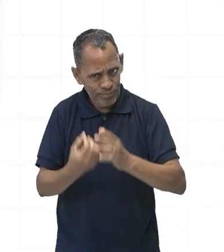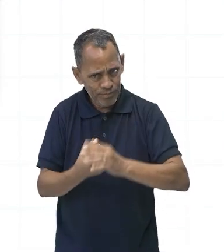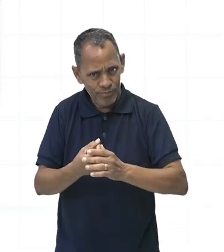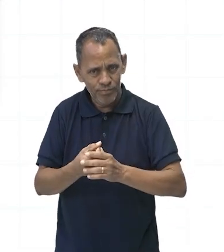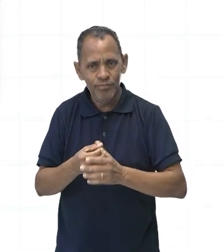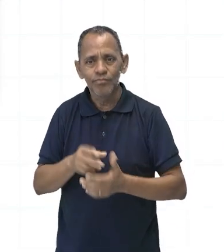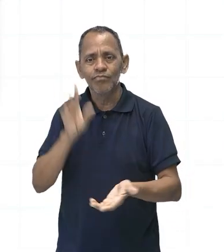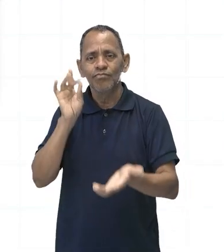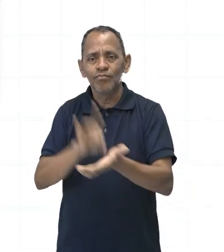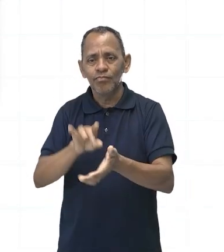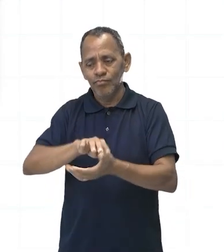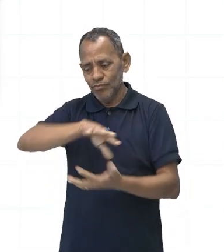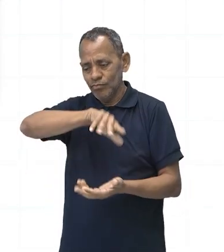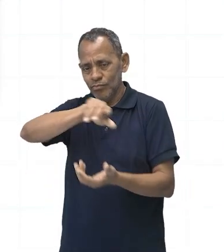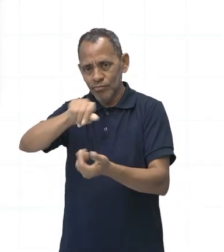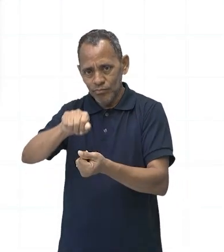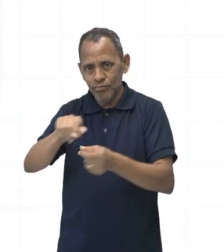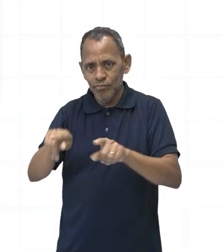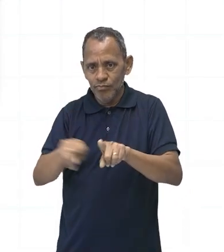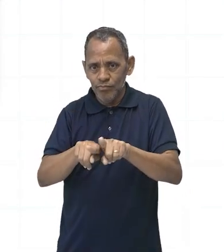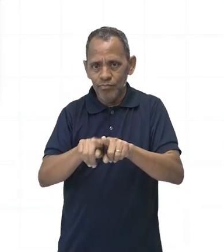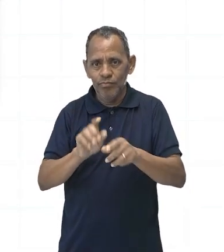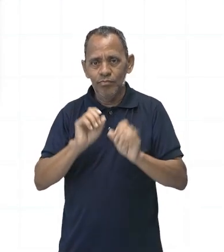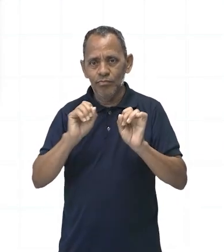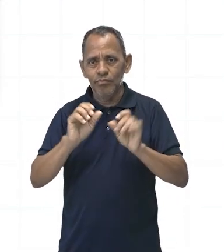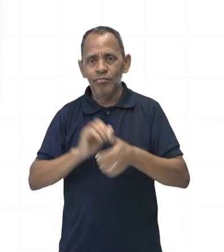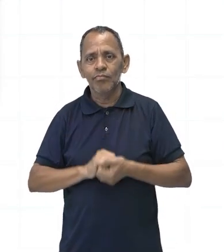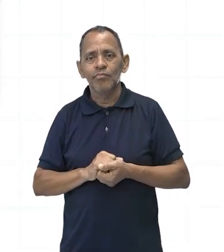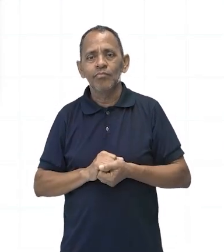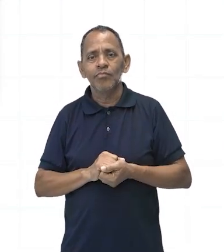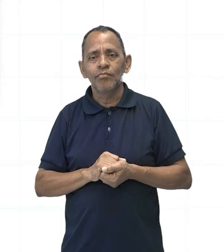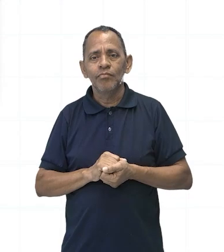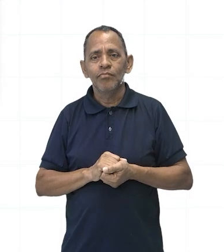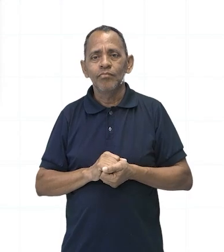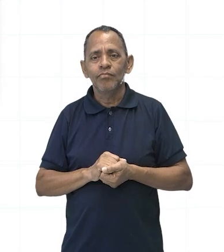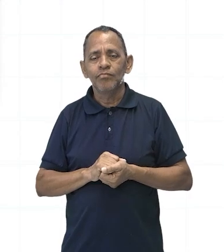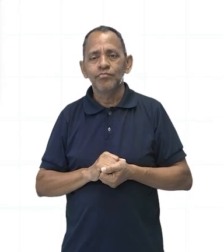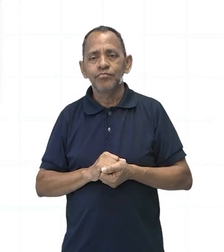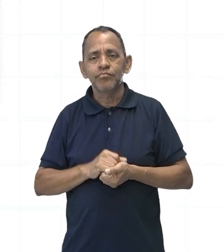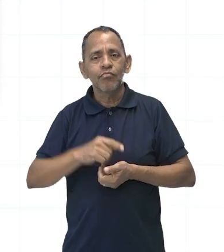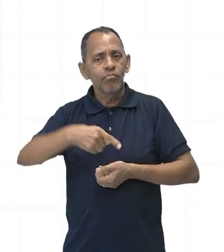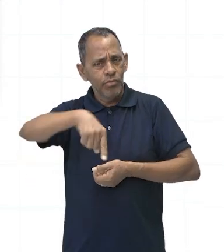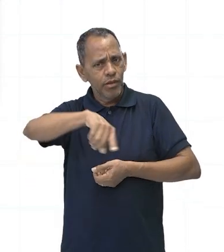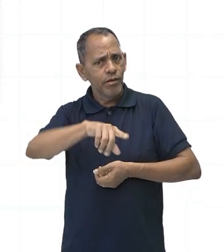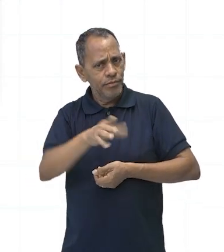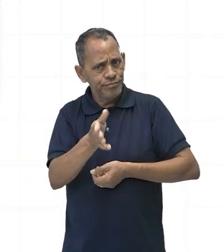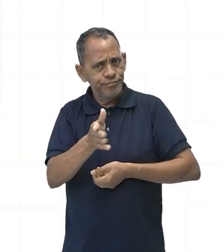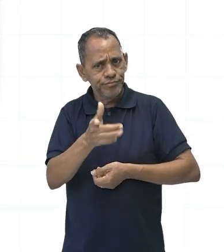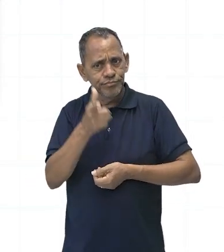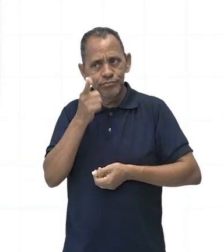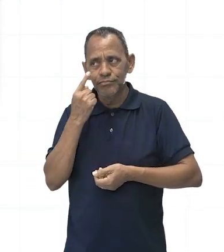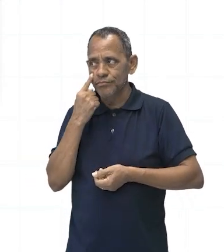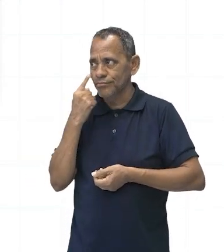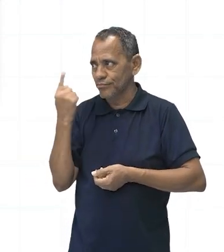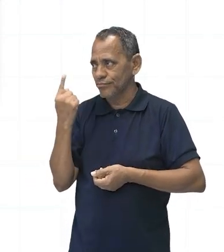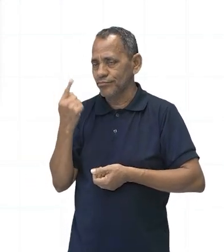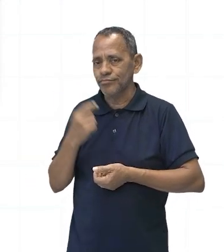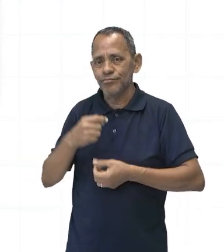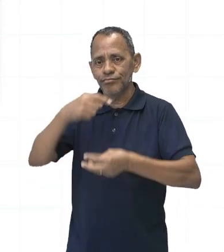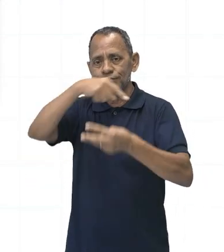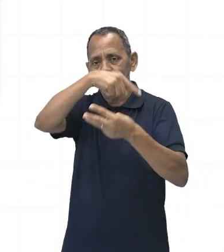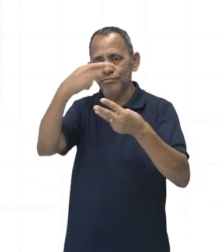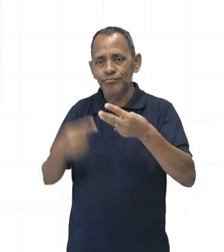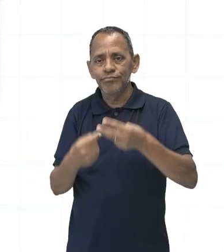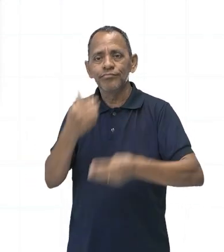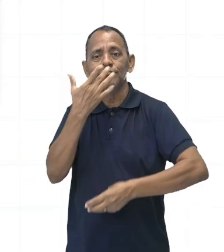mundo real. Então, nós não vamos ter no mundo real uma representação que vocês estão vendo aí nessas três obras. Nós temos